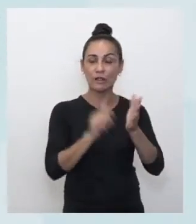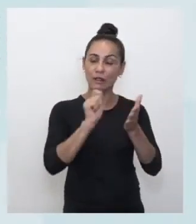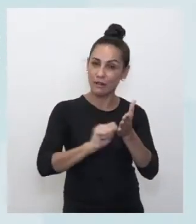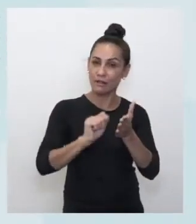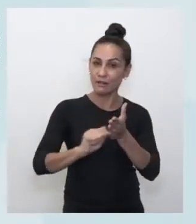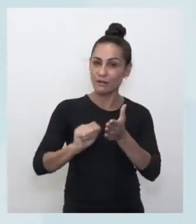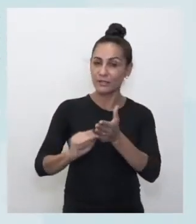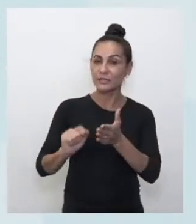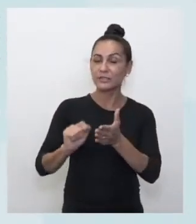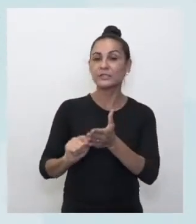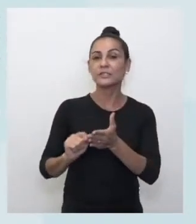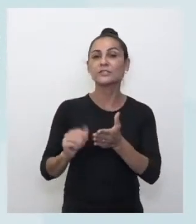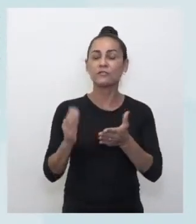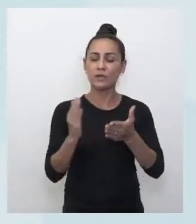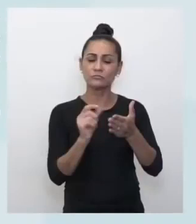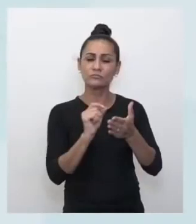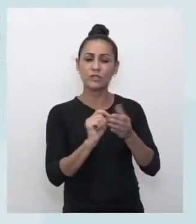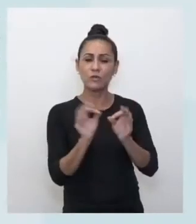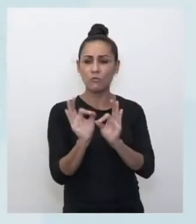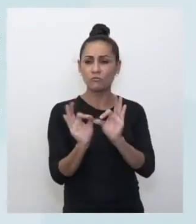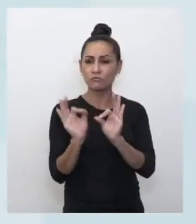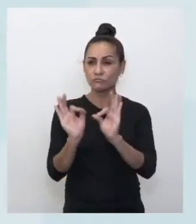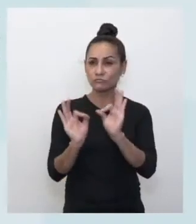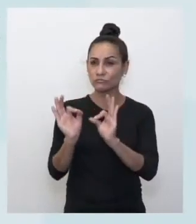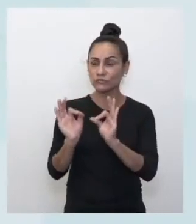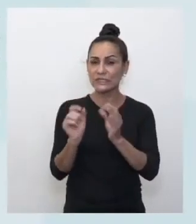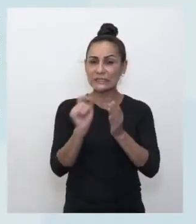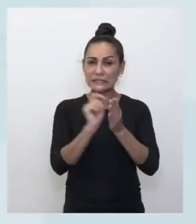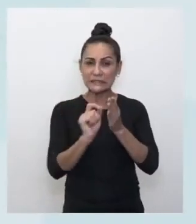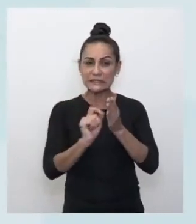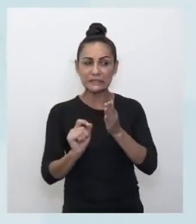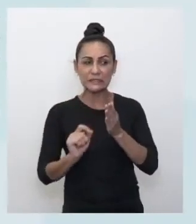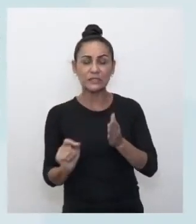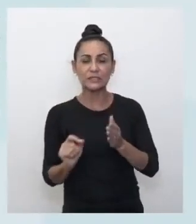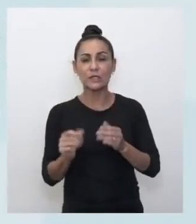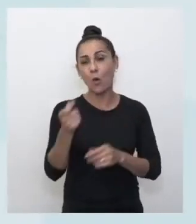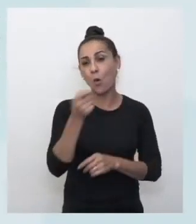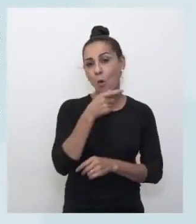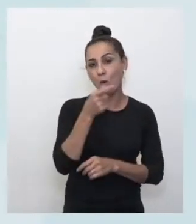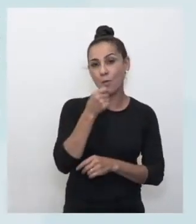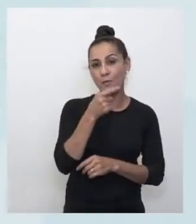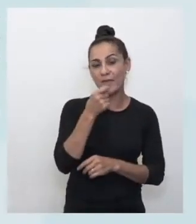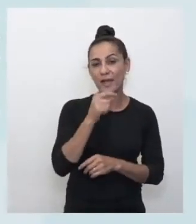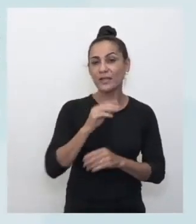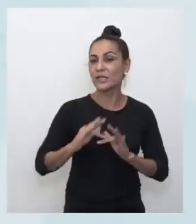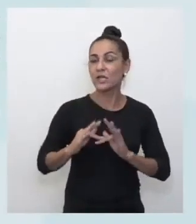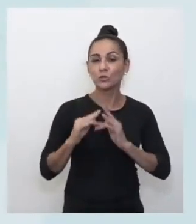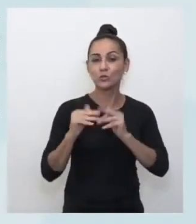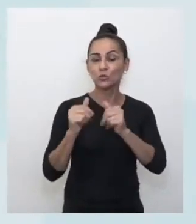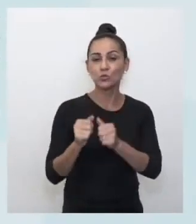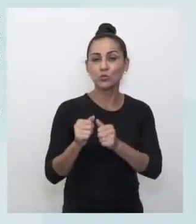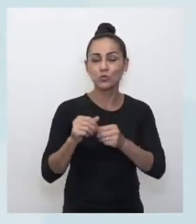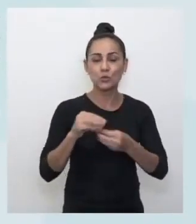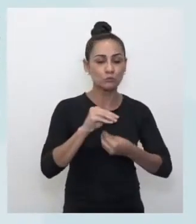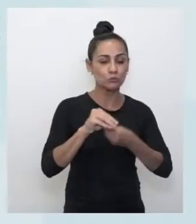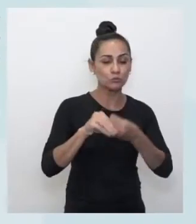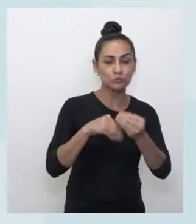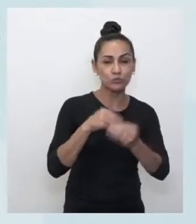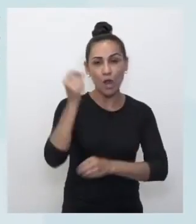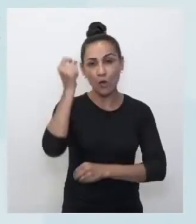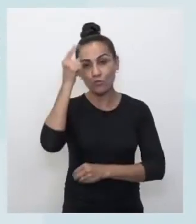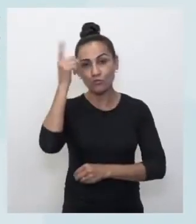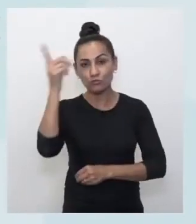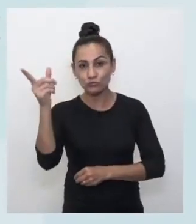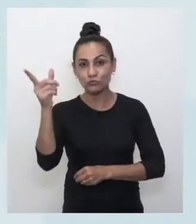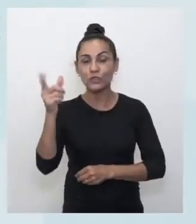produzir pedacinhos também de textos hoje e é lógico, como a gente está falando de piadas, né, tudo envolve as culturas. A gente sabe que piadas, né, Ed,